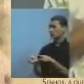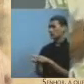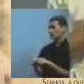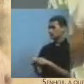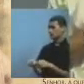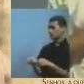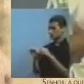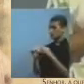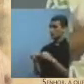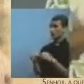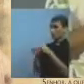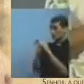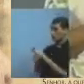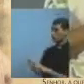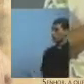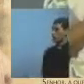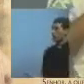26 anos de droga,